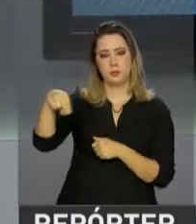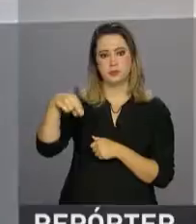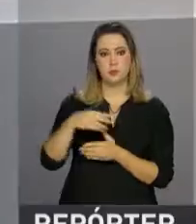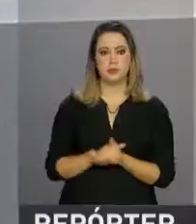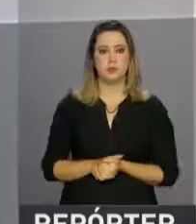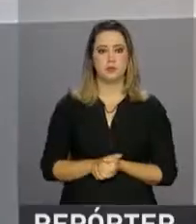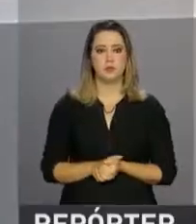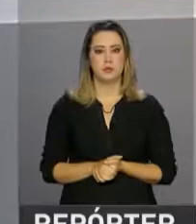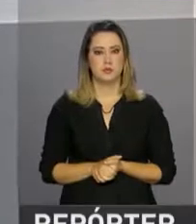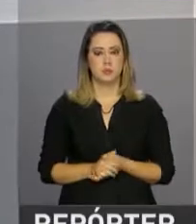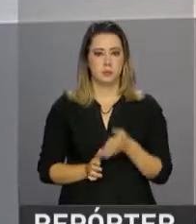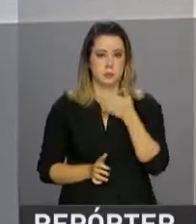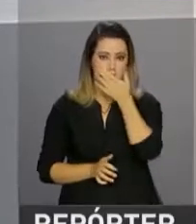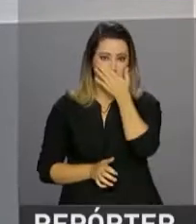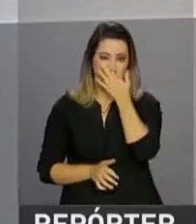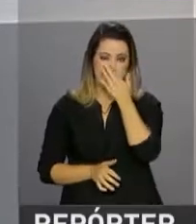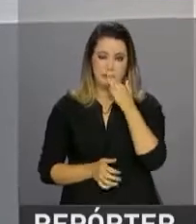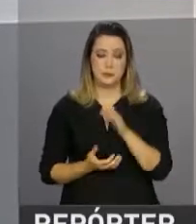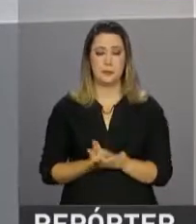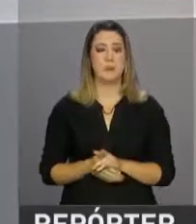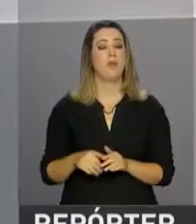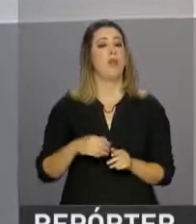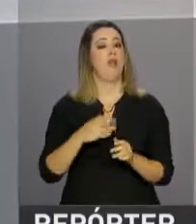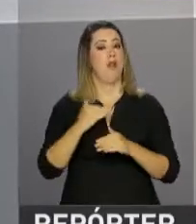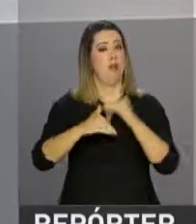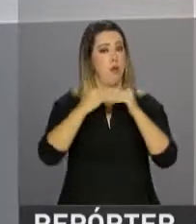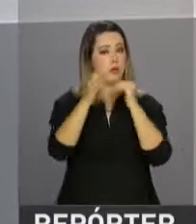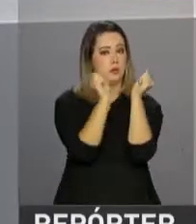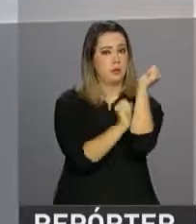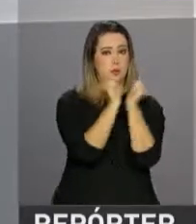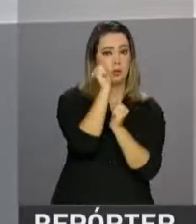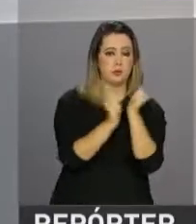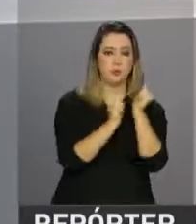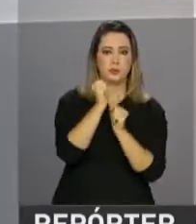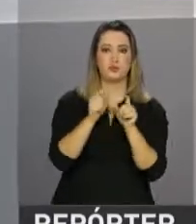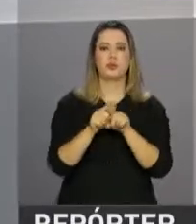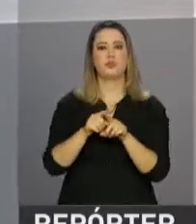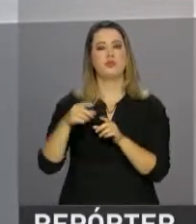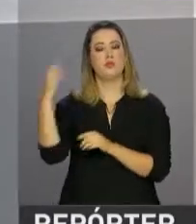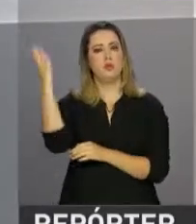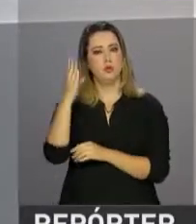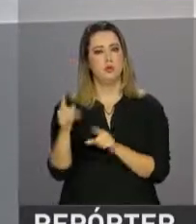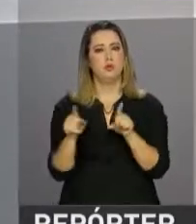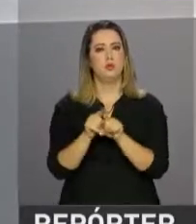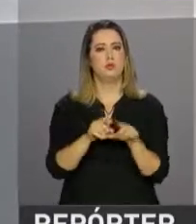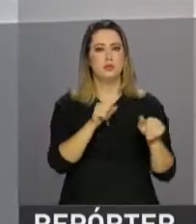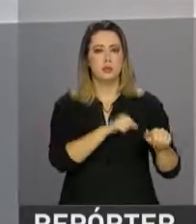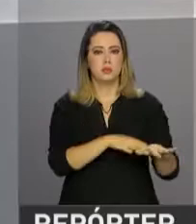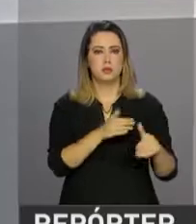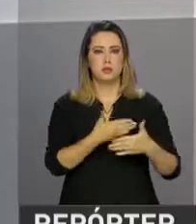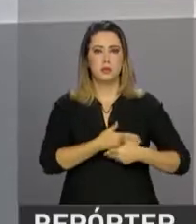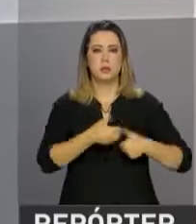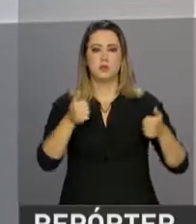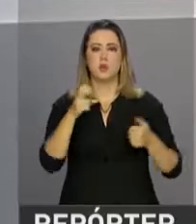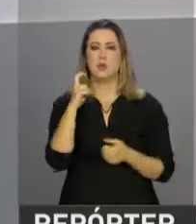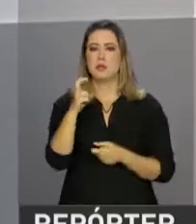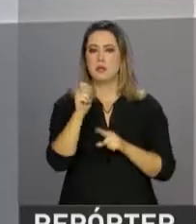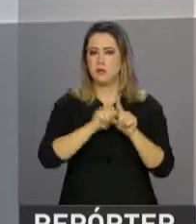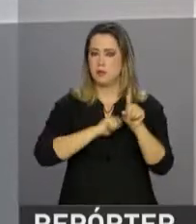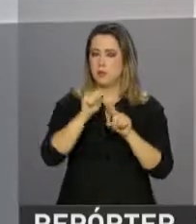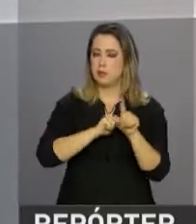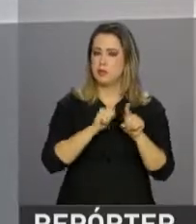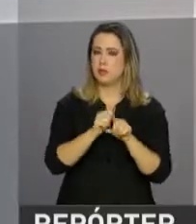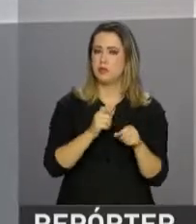a alta na produção industrial brasileira que teve 11 de setembro melhor do que no ano passado já são cinco meses de recuperação